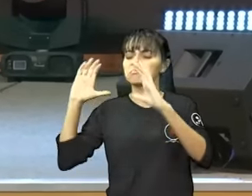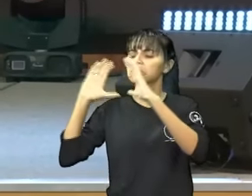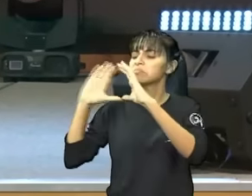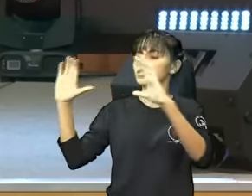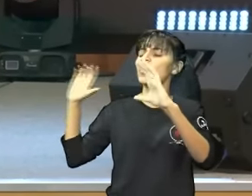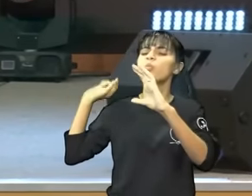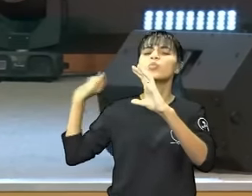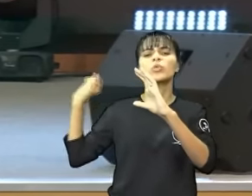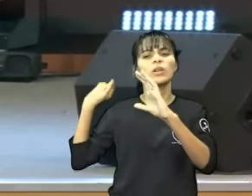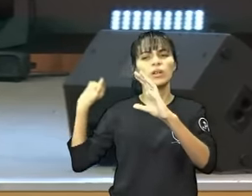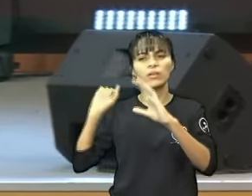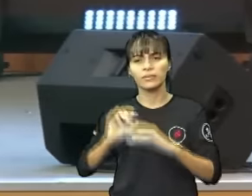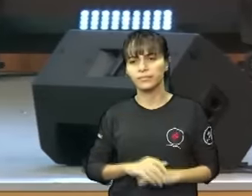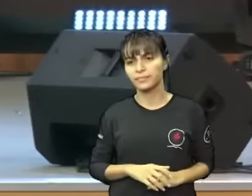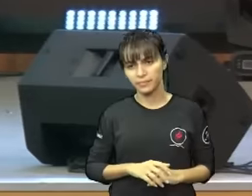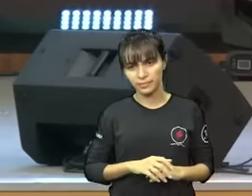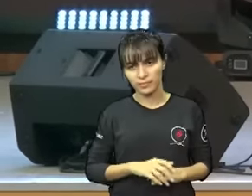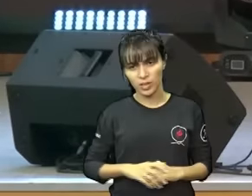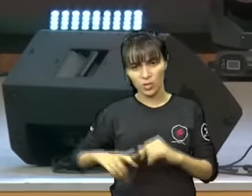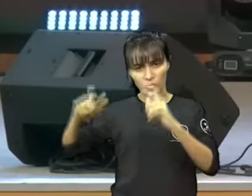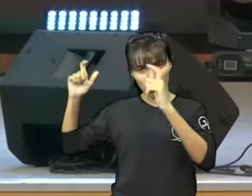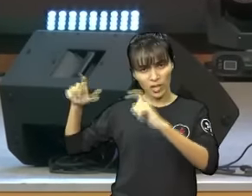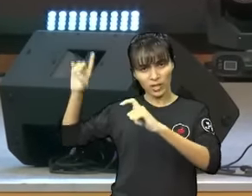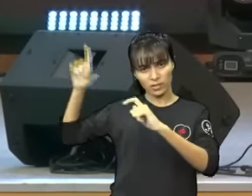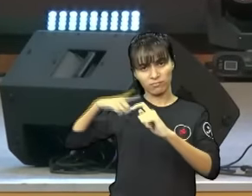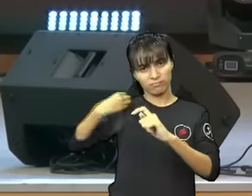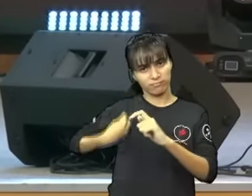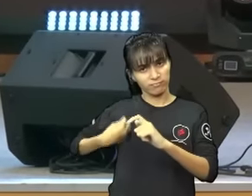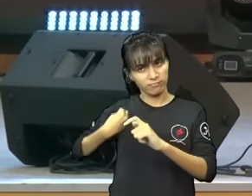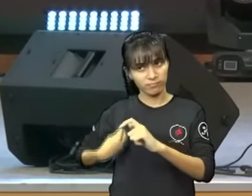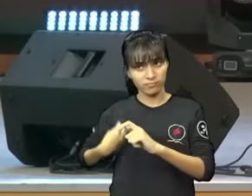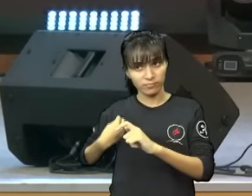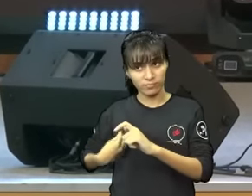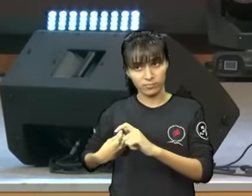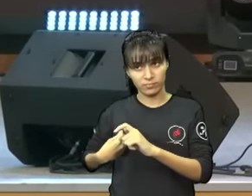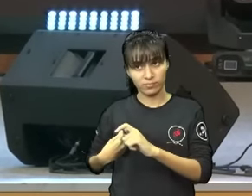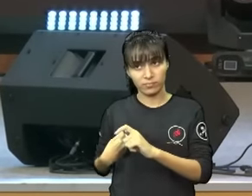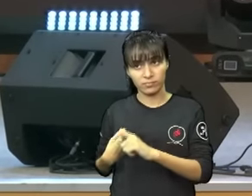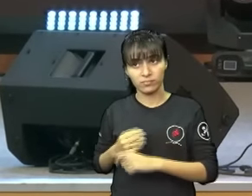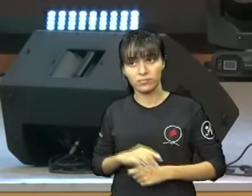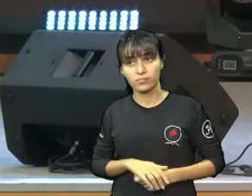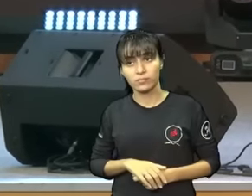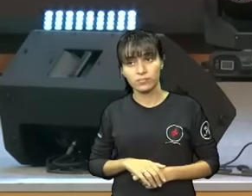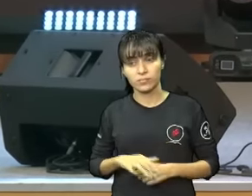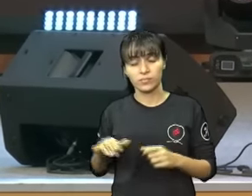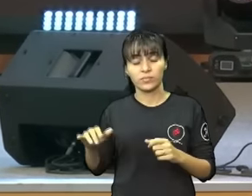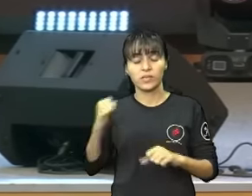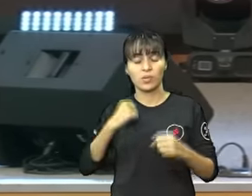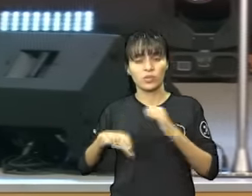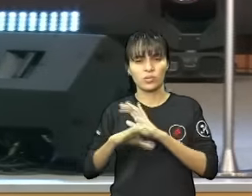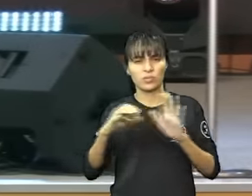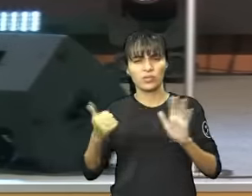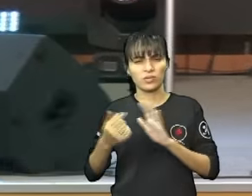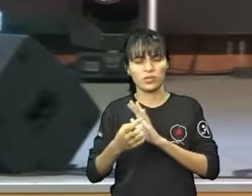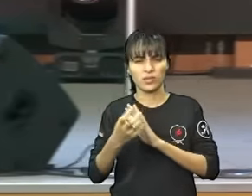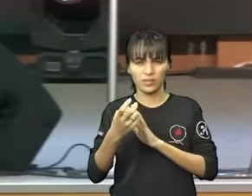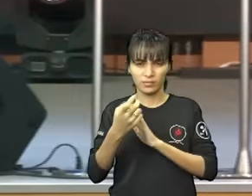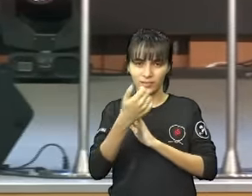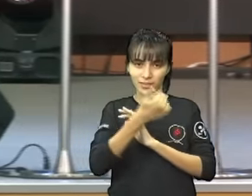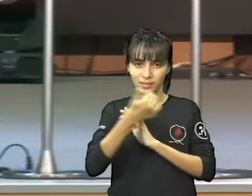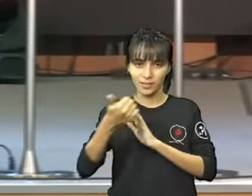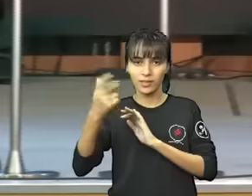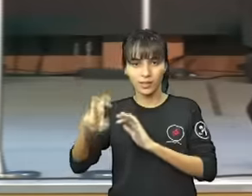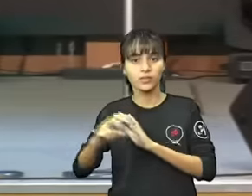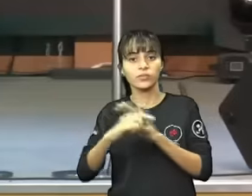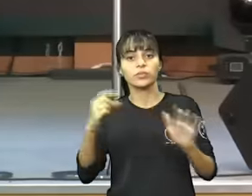pastor primeiro lugar onde Deus habita e o Salmo 115 Versículo 13 diz